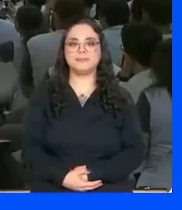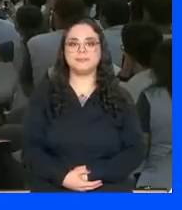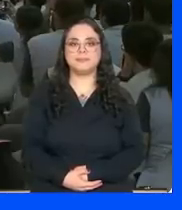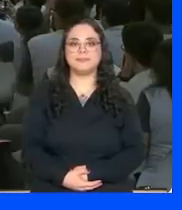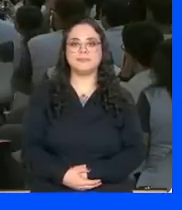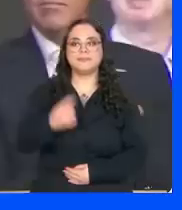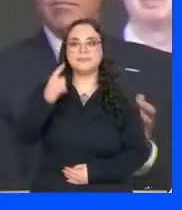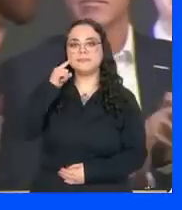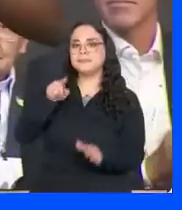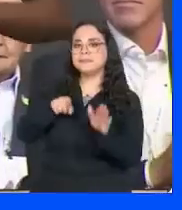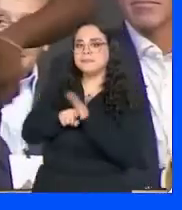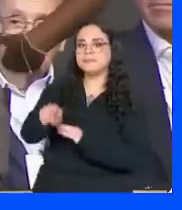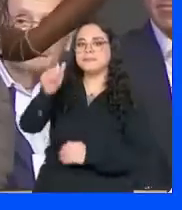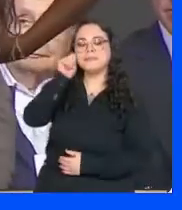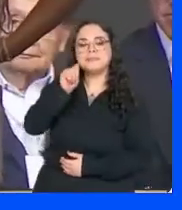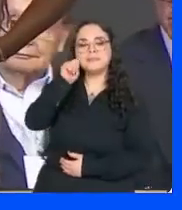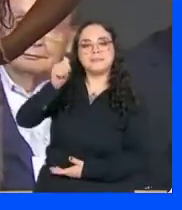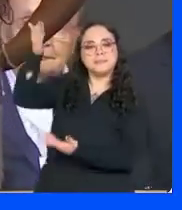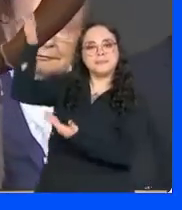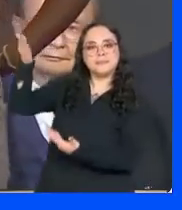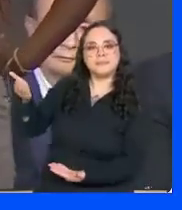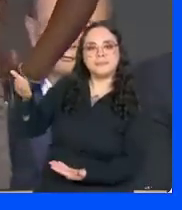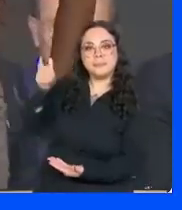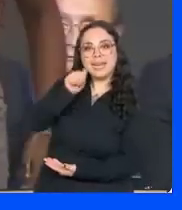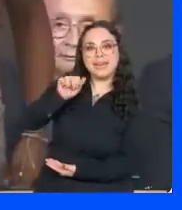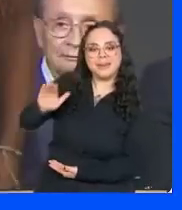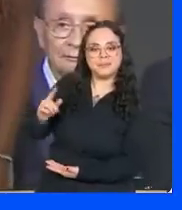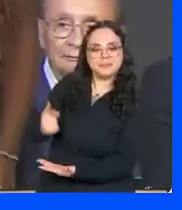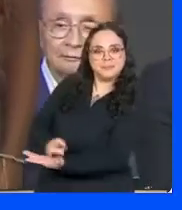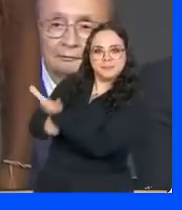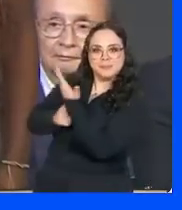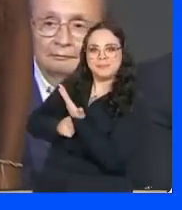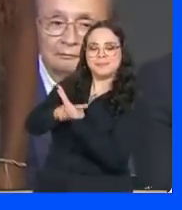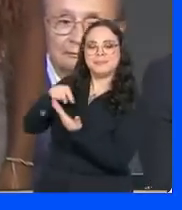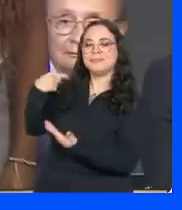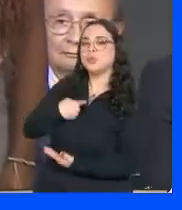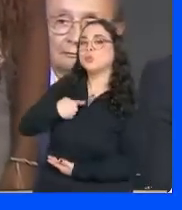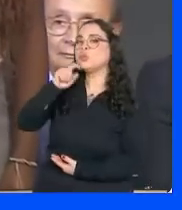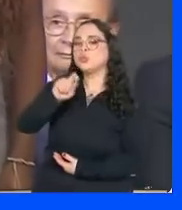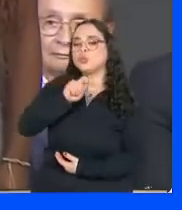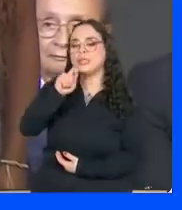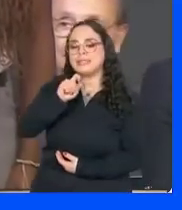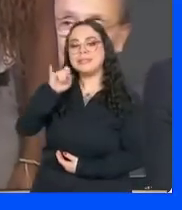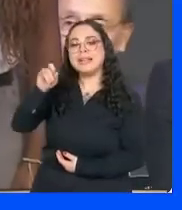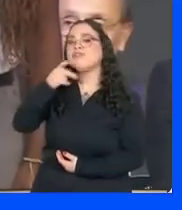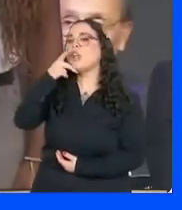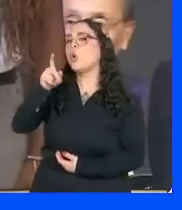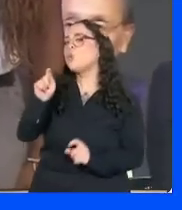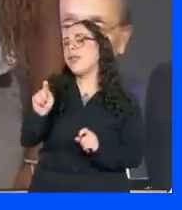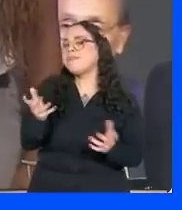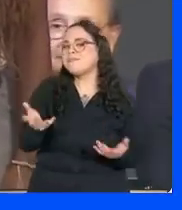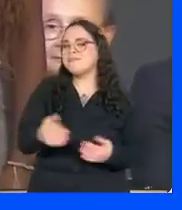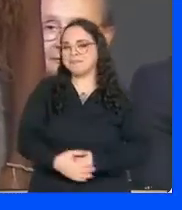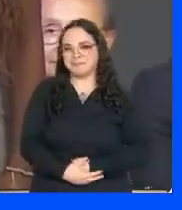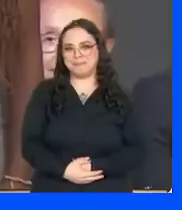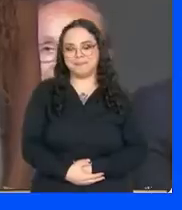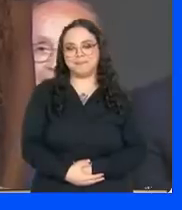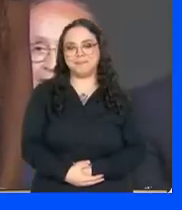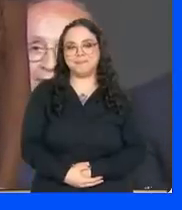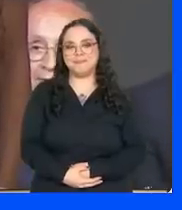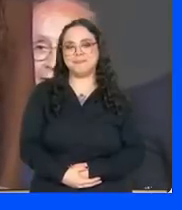O que uma menina dessa mostrou para nós quando ela falou?